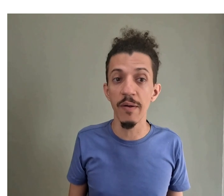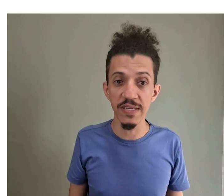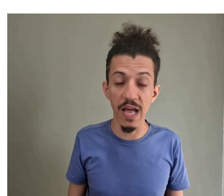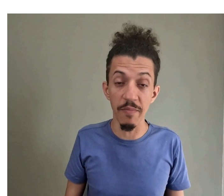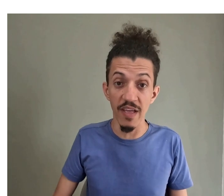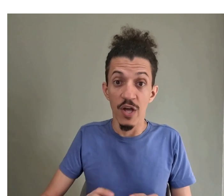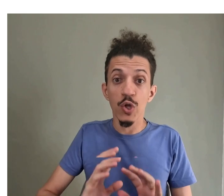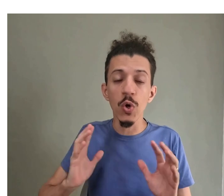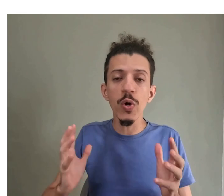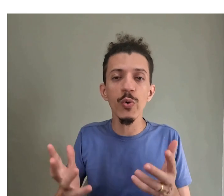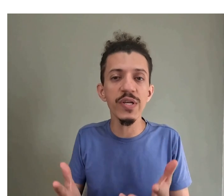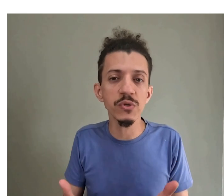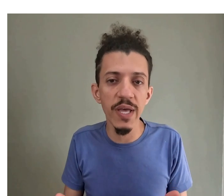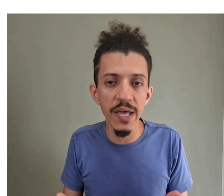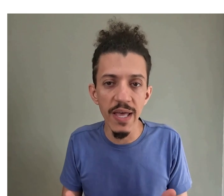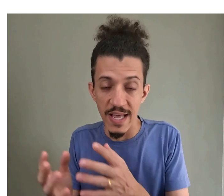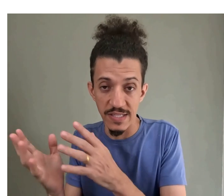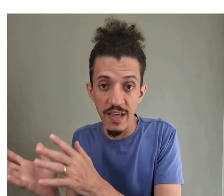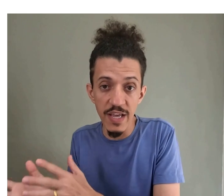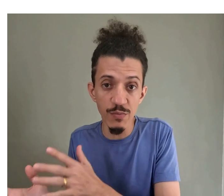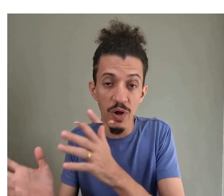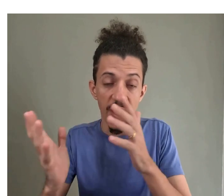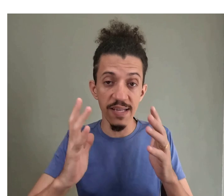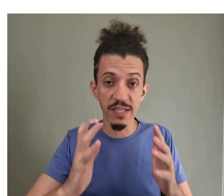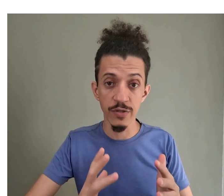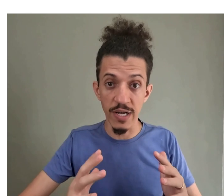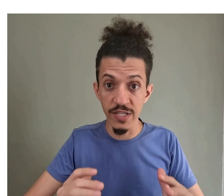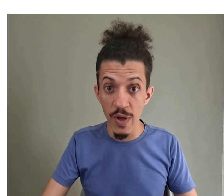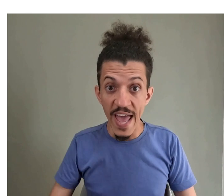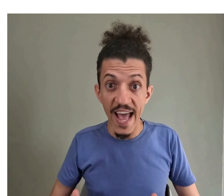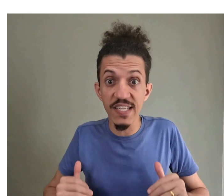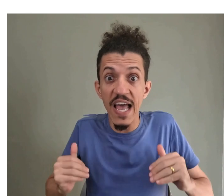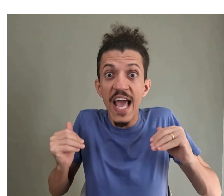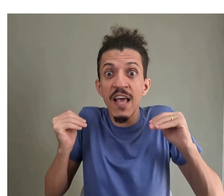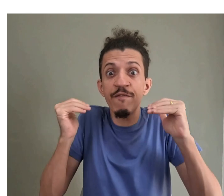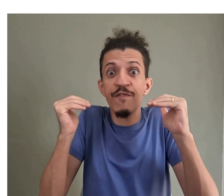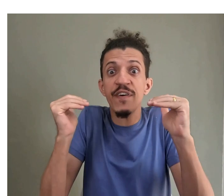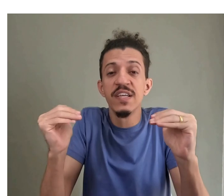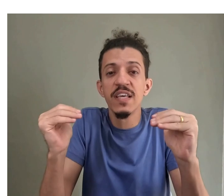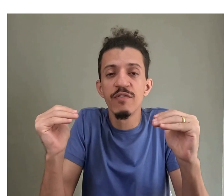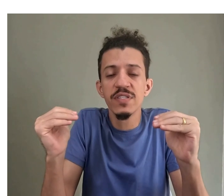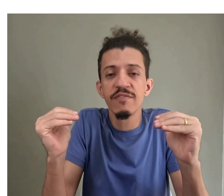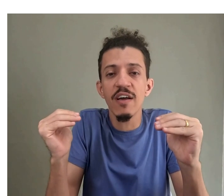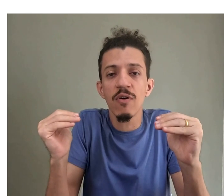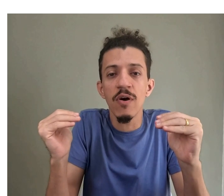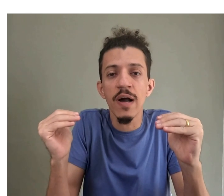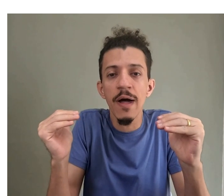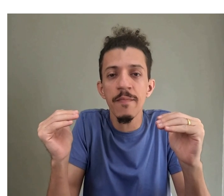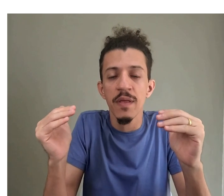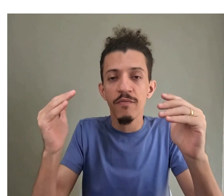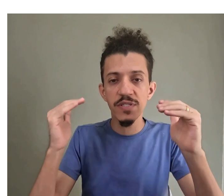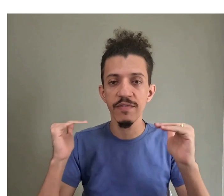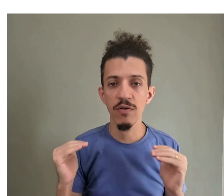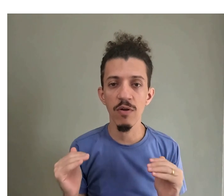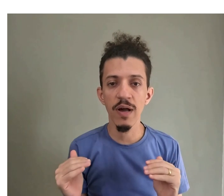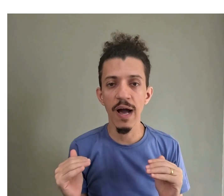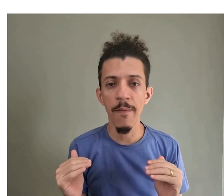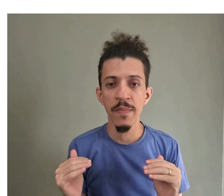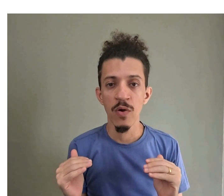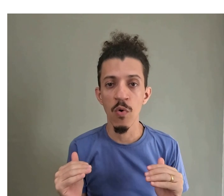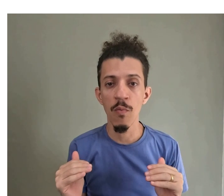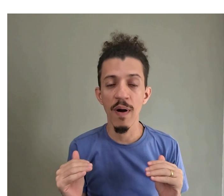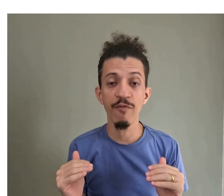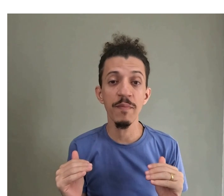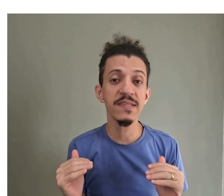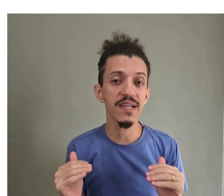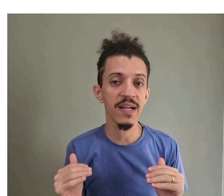dia, percebe? Tudo isso aí, esse ritmo, essa entonação, essa ênfase que você vai colocar